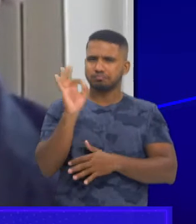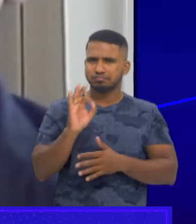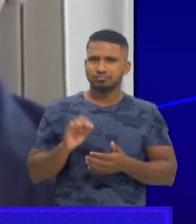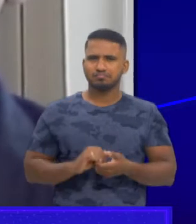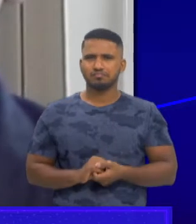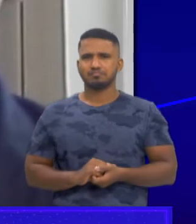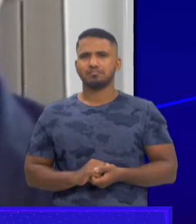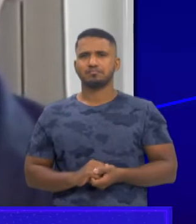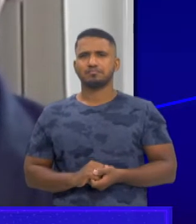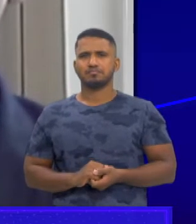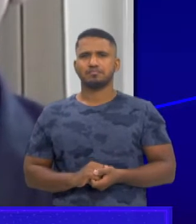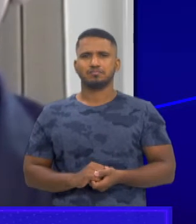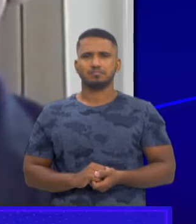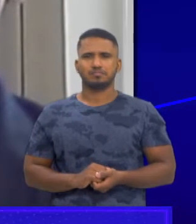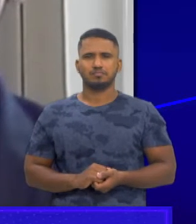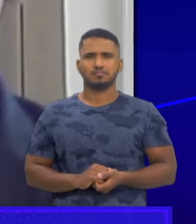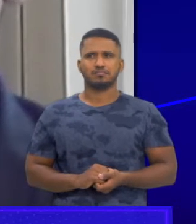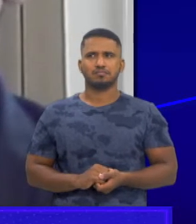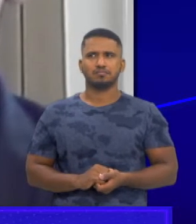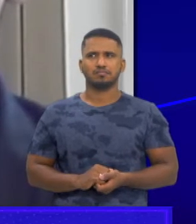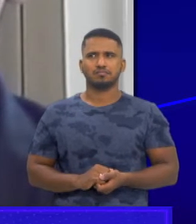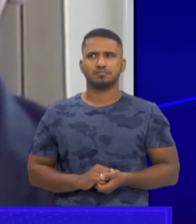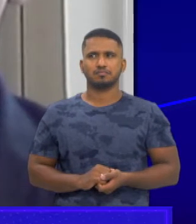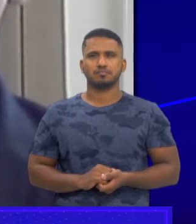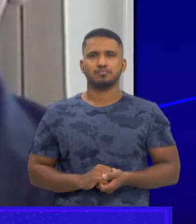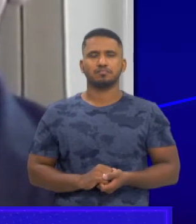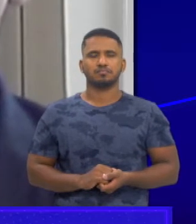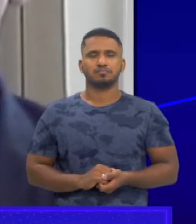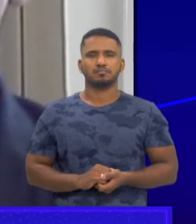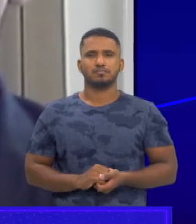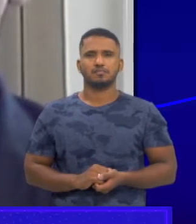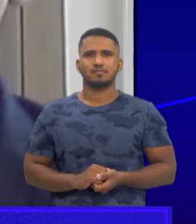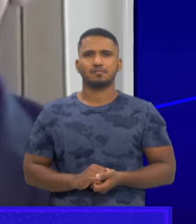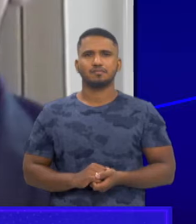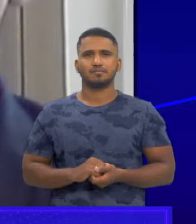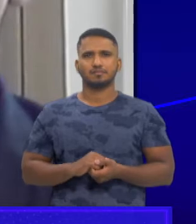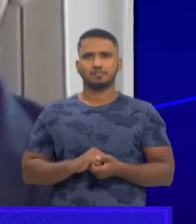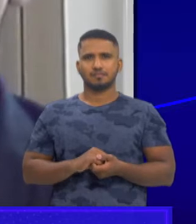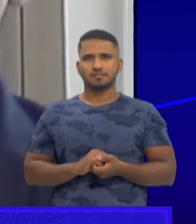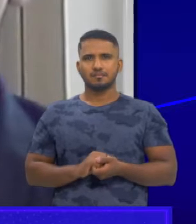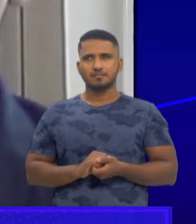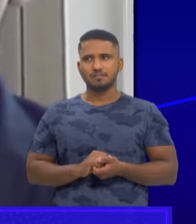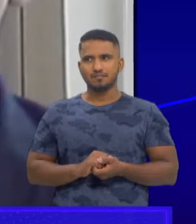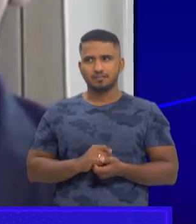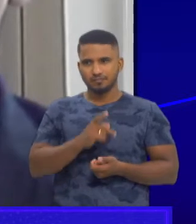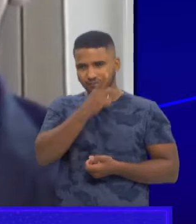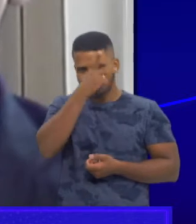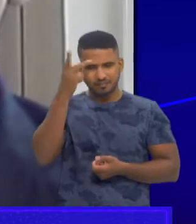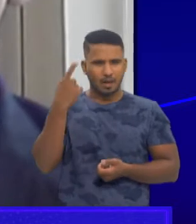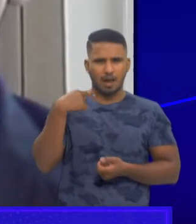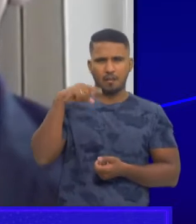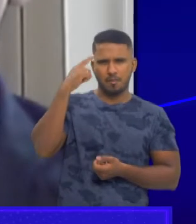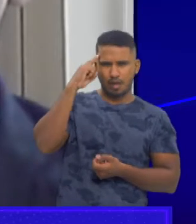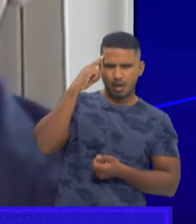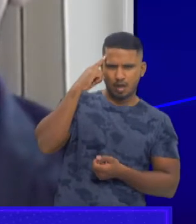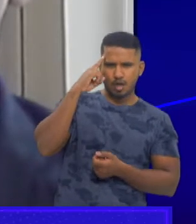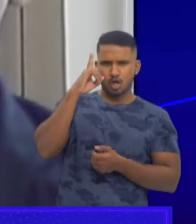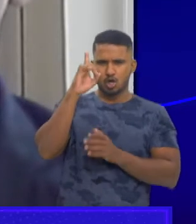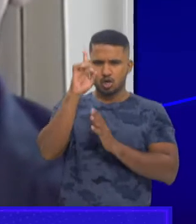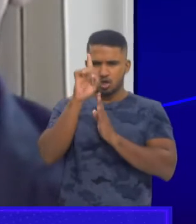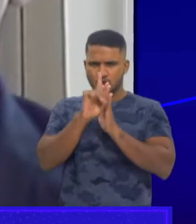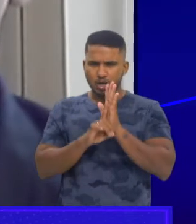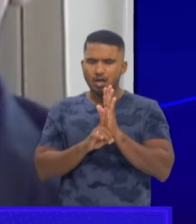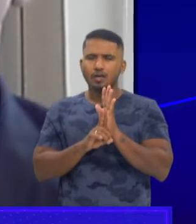falar em respeito, doutor, quando estava sendo elaborada a Lei Brasileira de Inclusão, tinha vários,